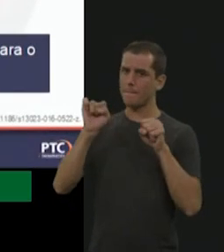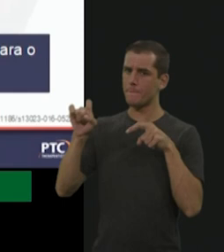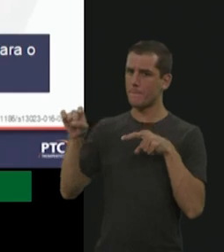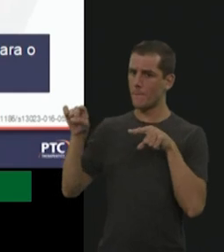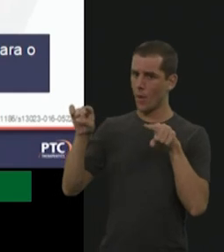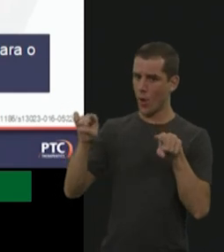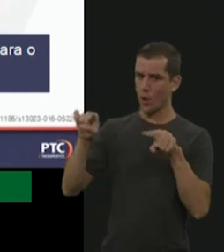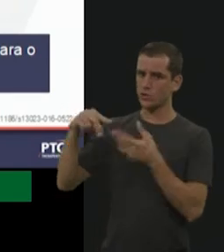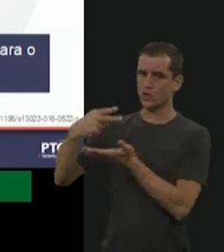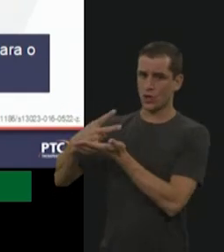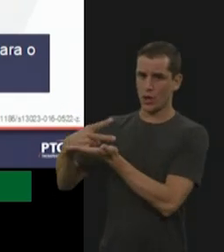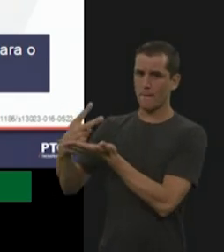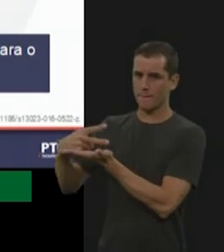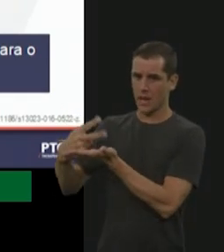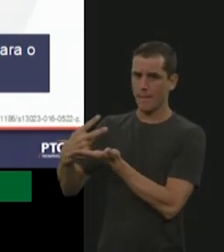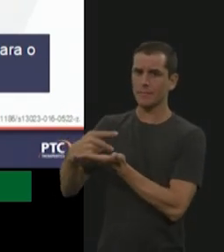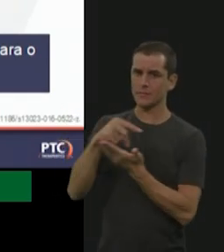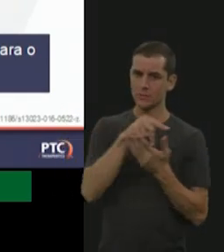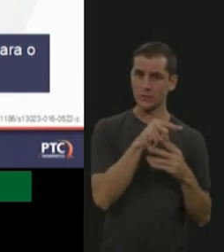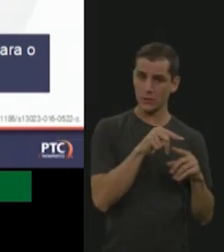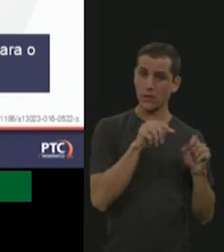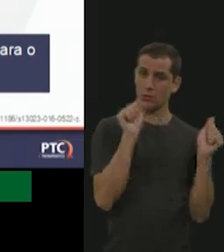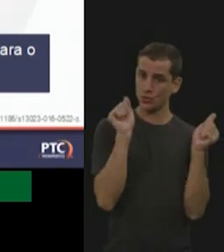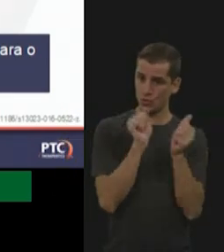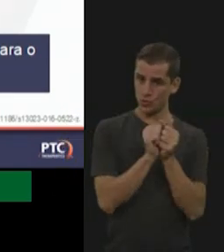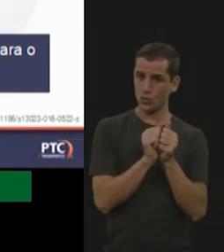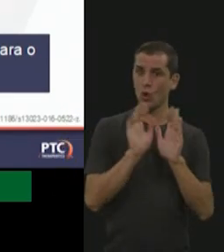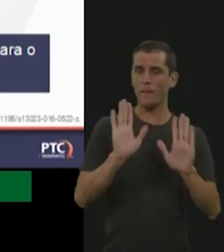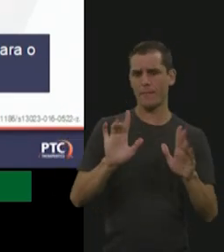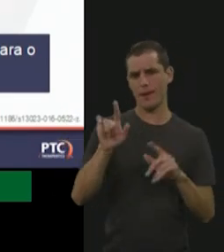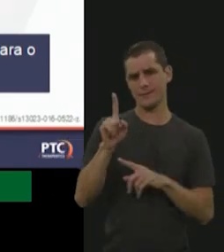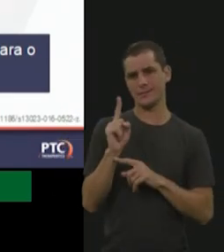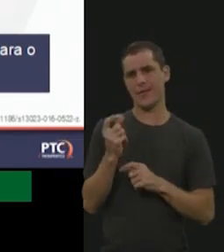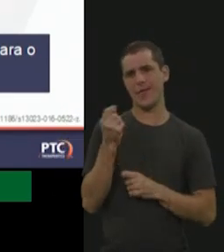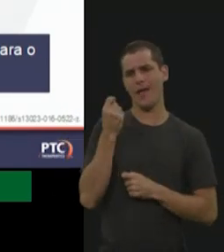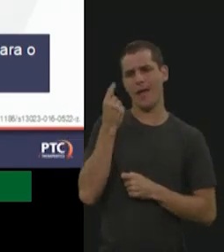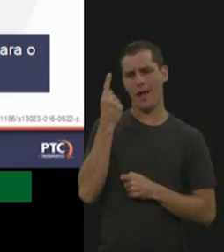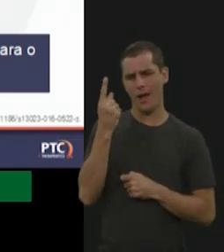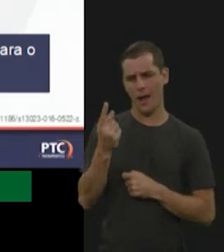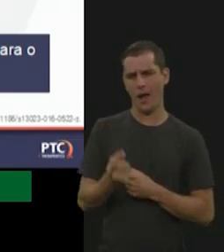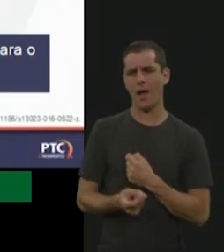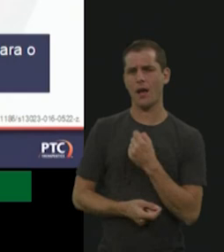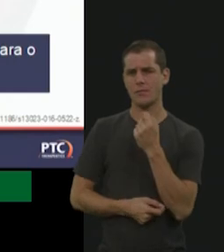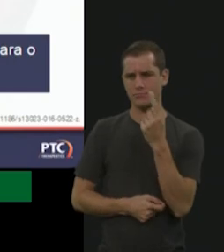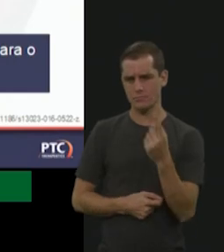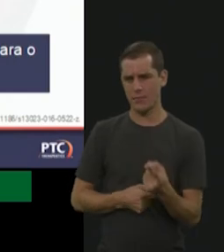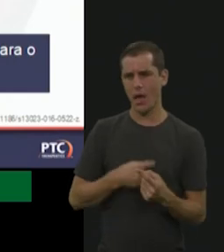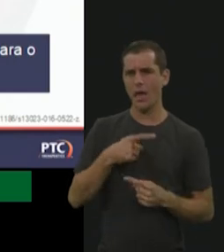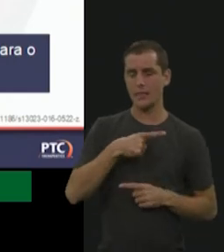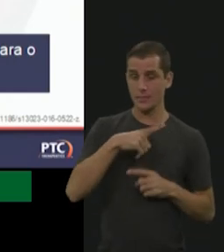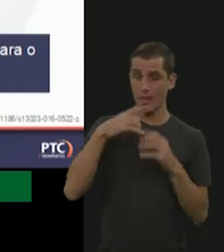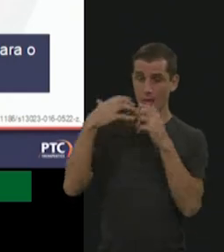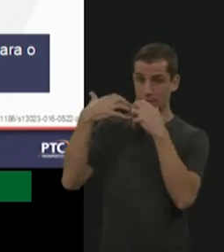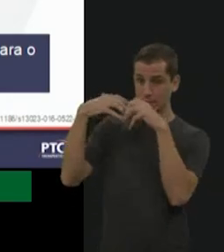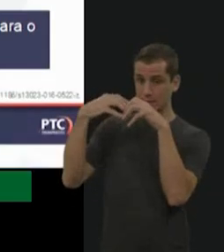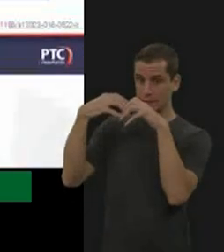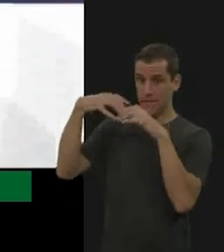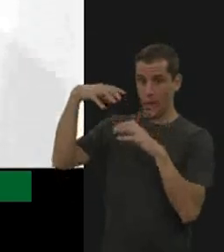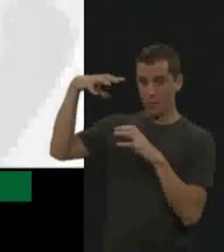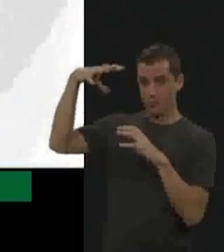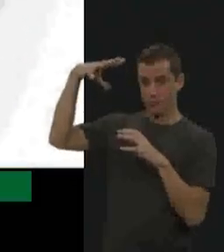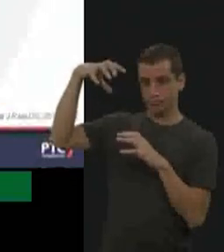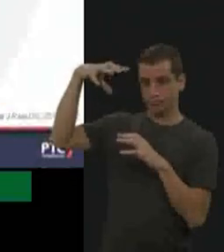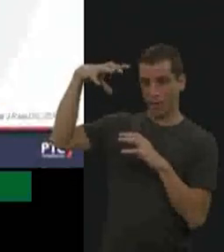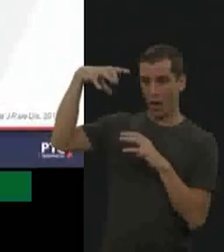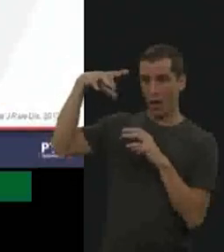raro, tá? E os achados no eletroencefalograma, pouco frequente, ainda são não específicos. Então, é realmente para